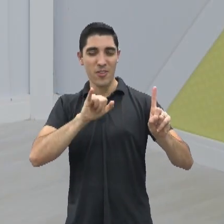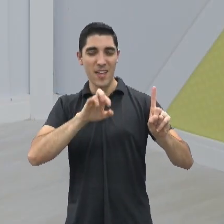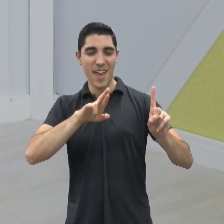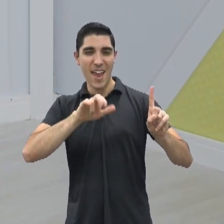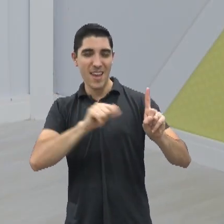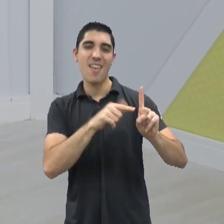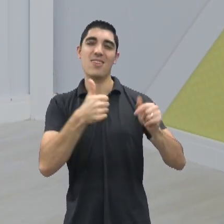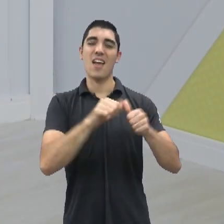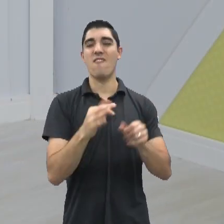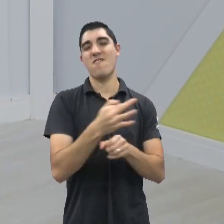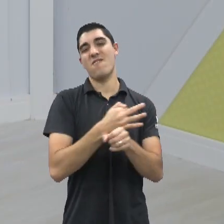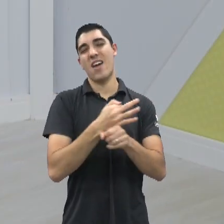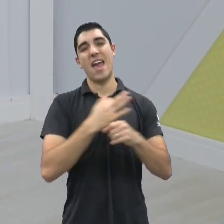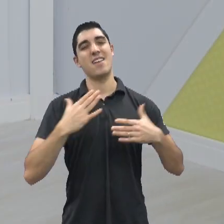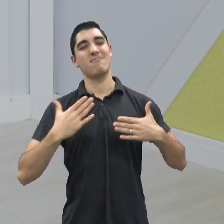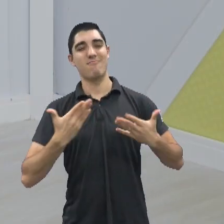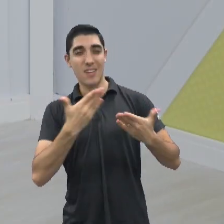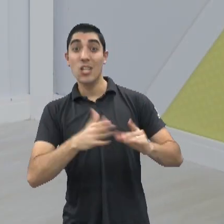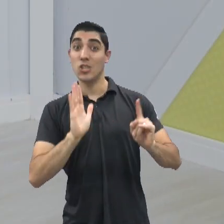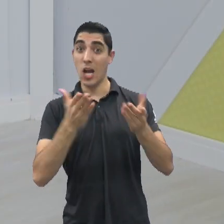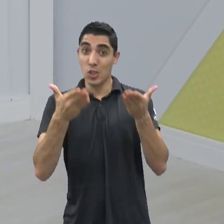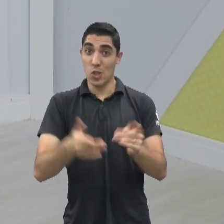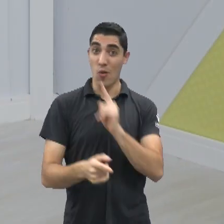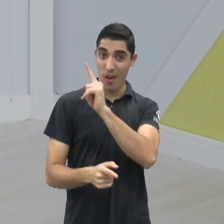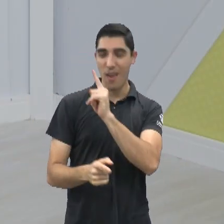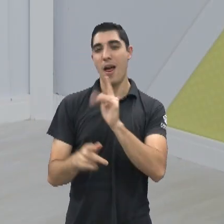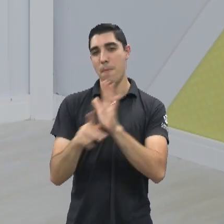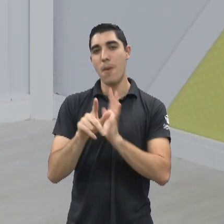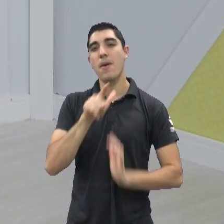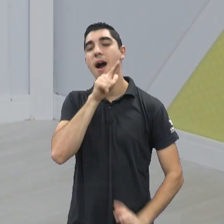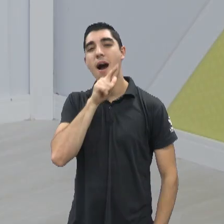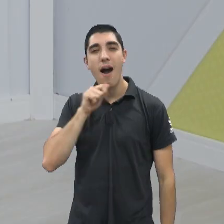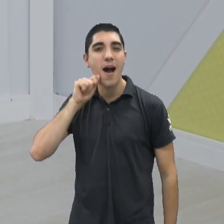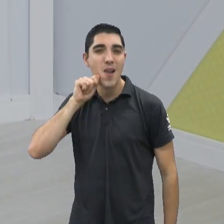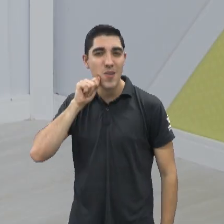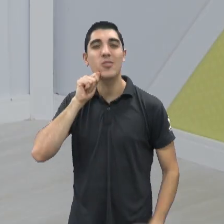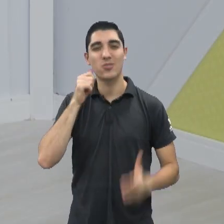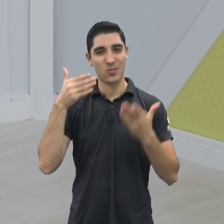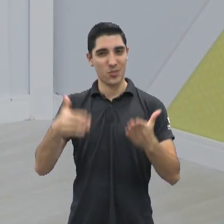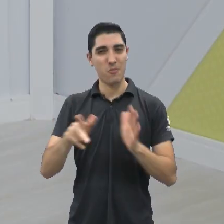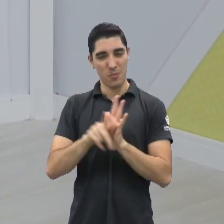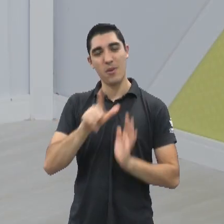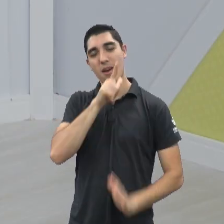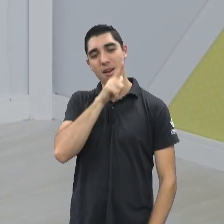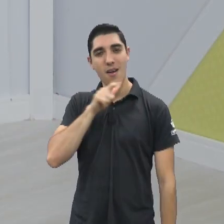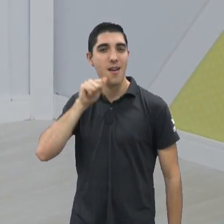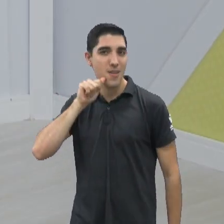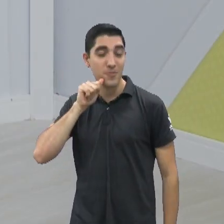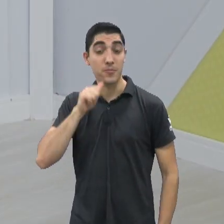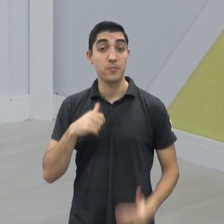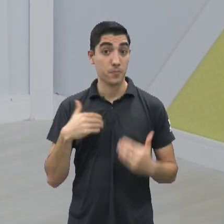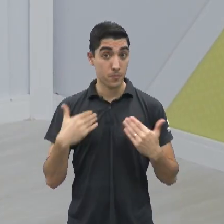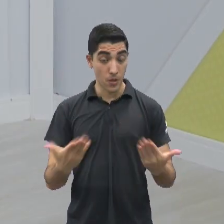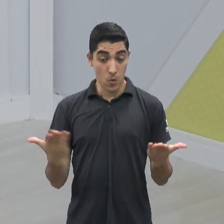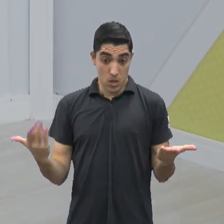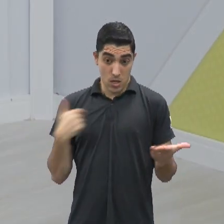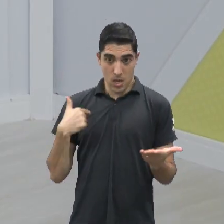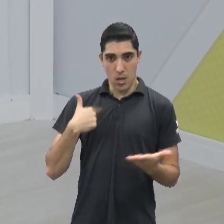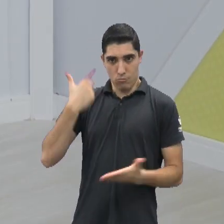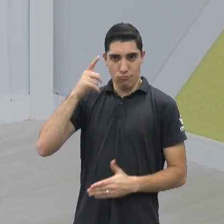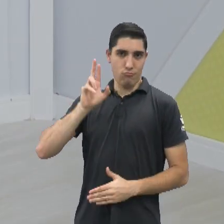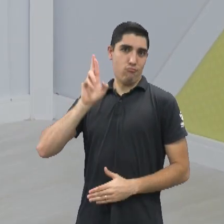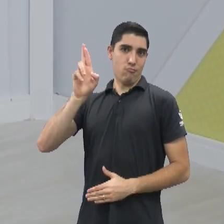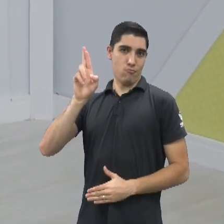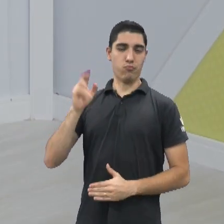merecidas férias. Ele chegou já nas praias de Alagoas. E enquanto eu estou aqui no comando, vai ser um prazer